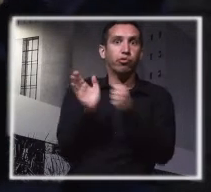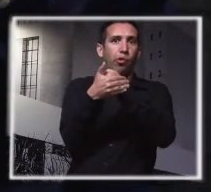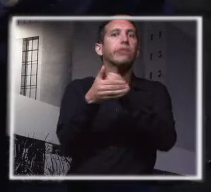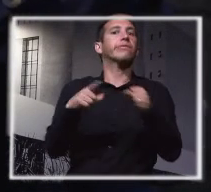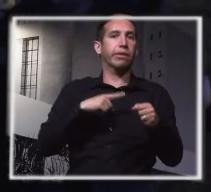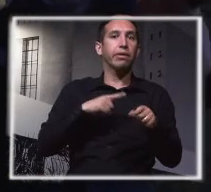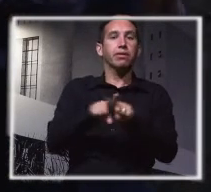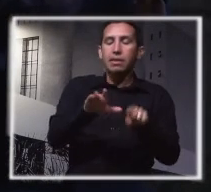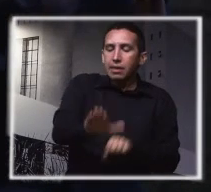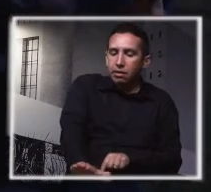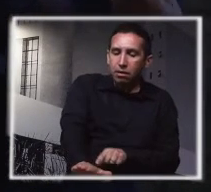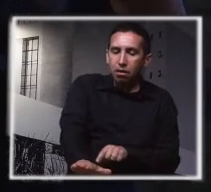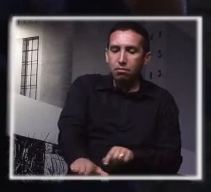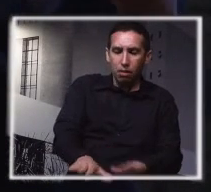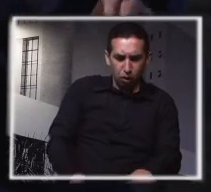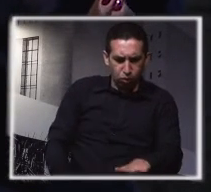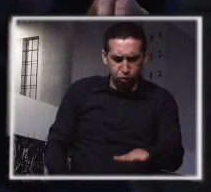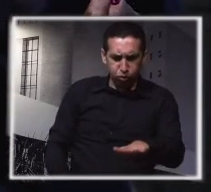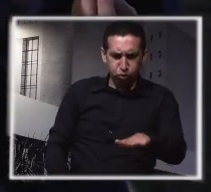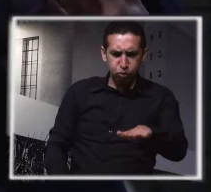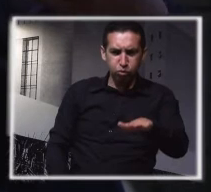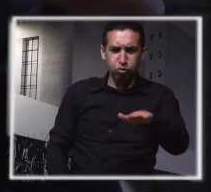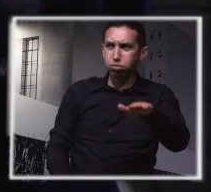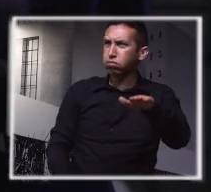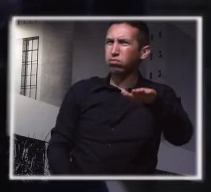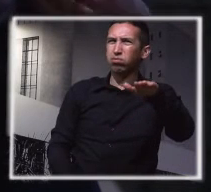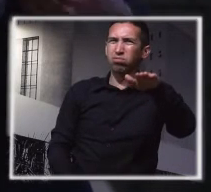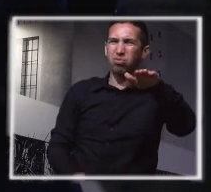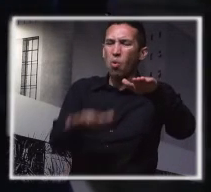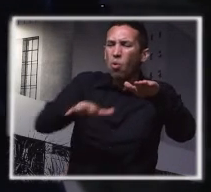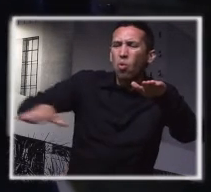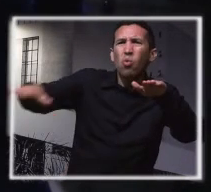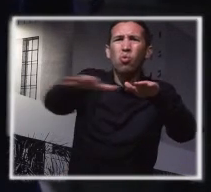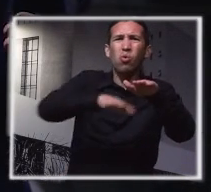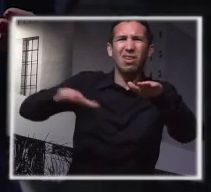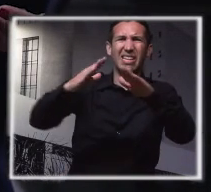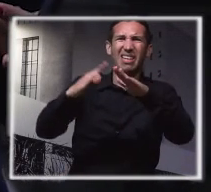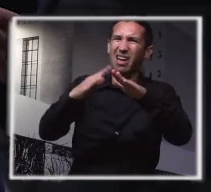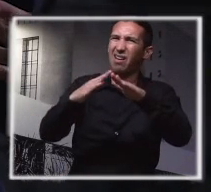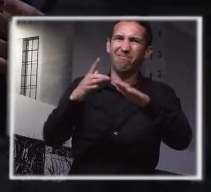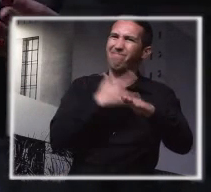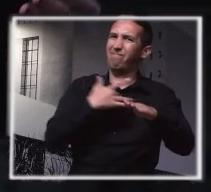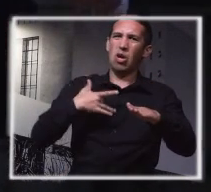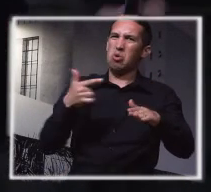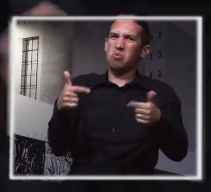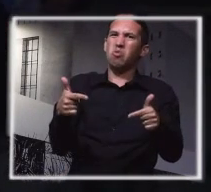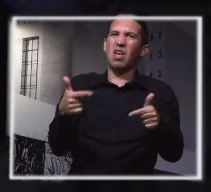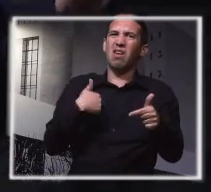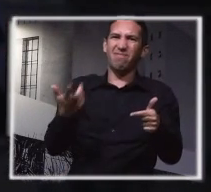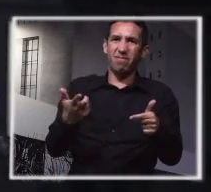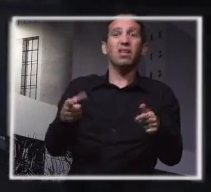crianças que crescem em um ambiente nada saudável. E aí nós temos a questão